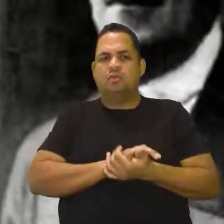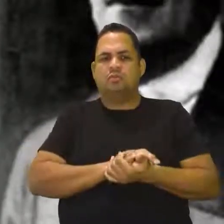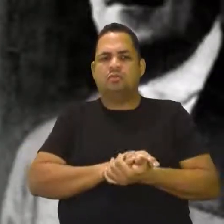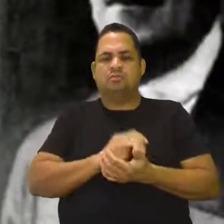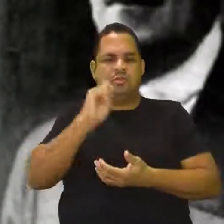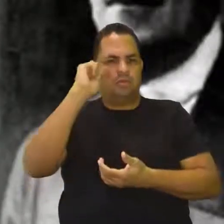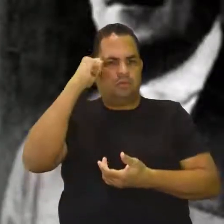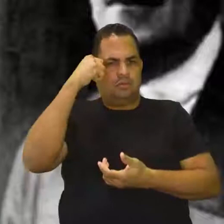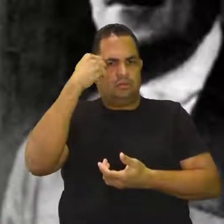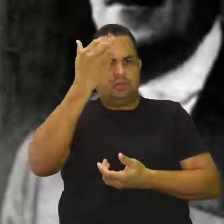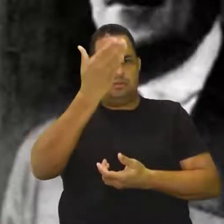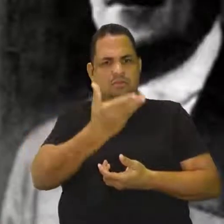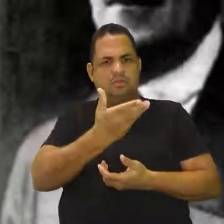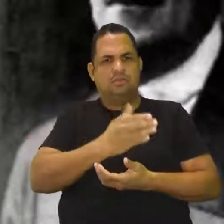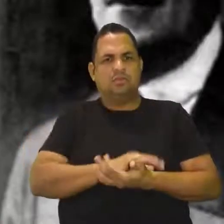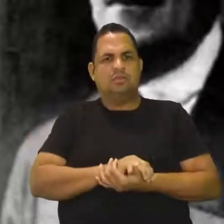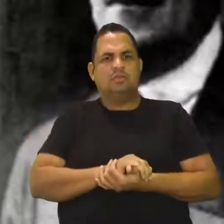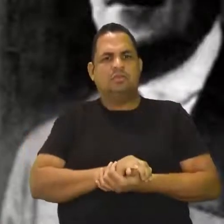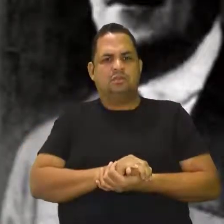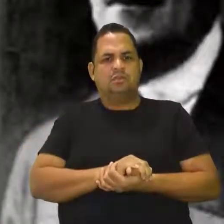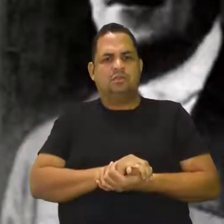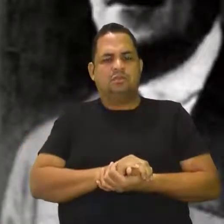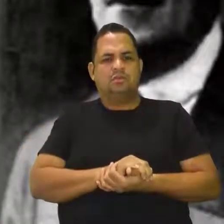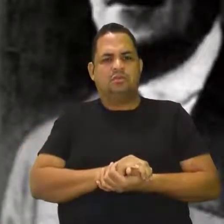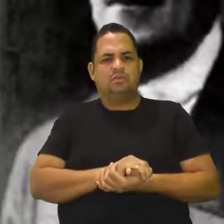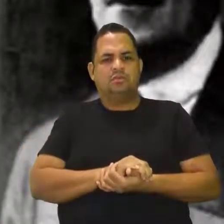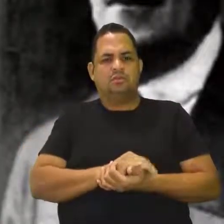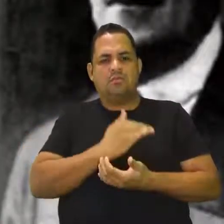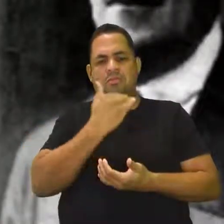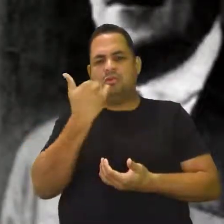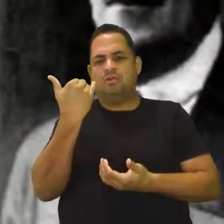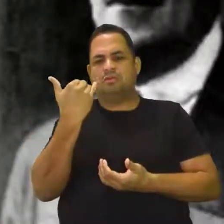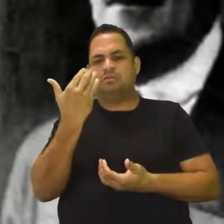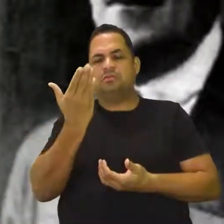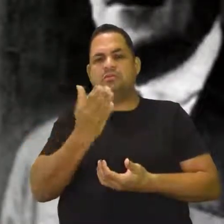preto do luto,